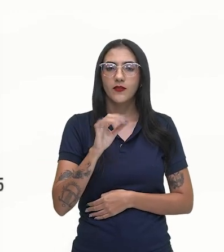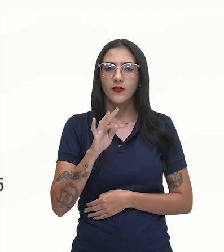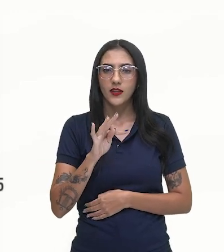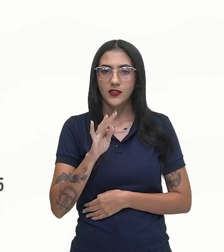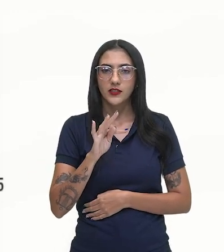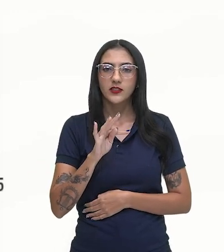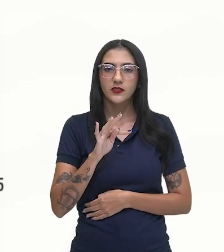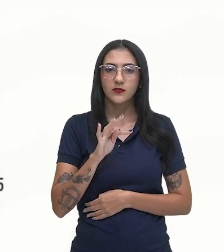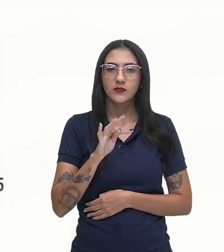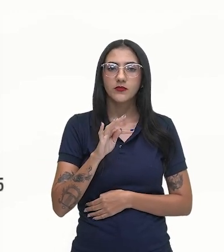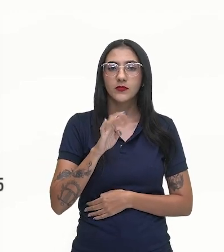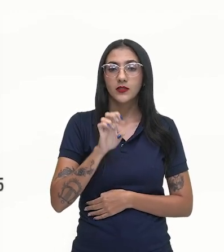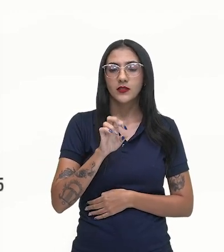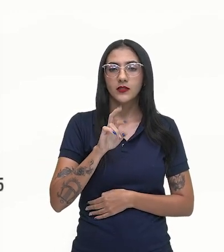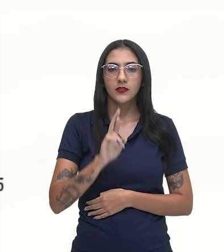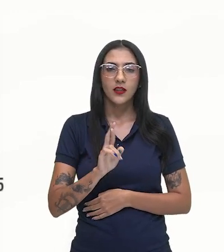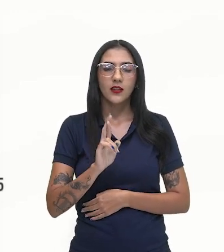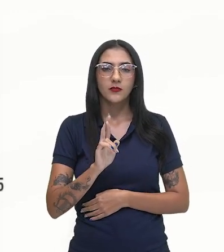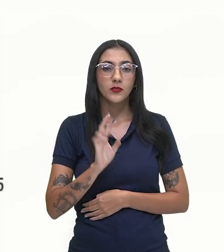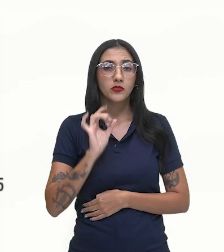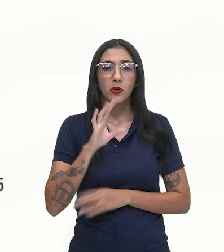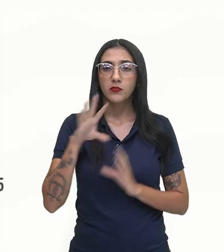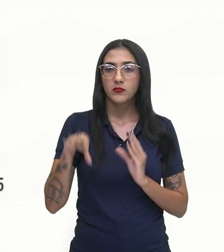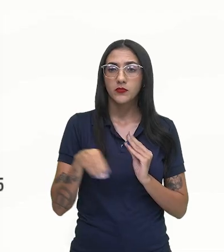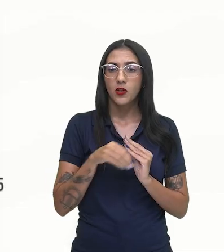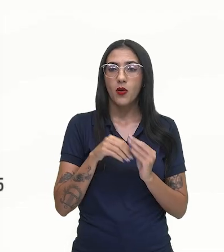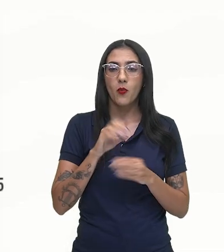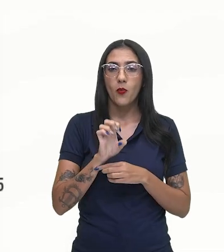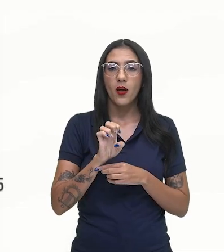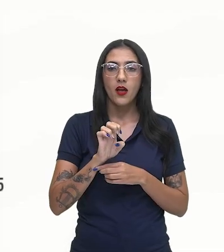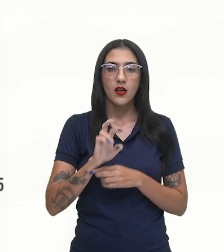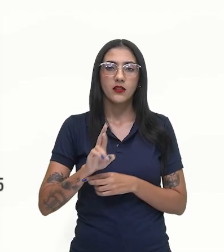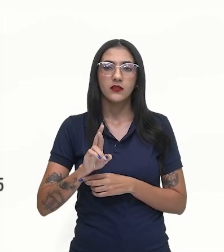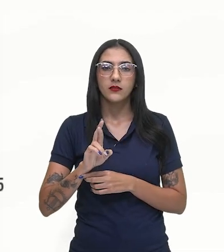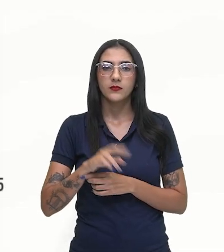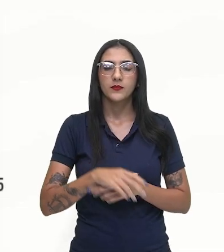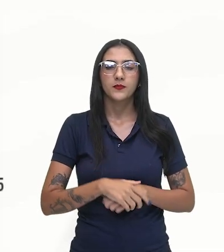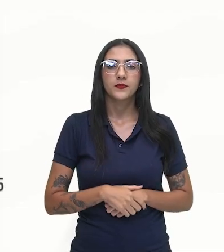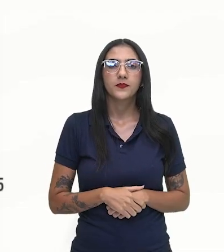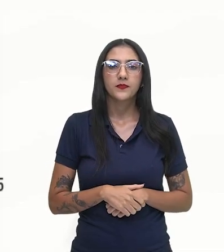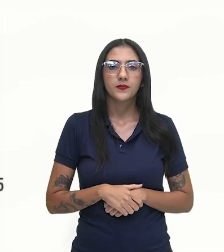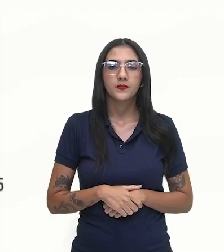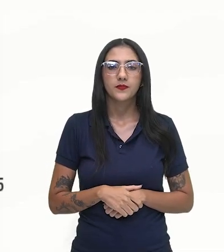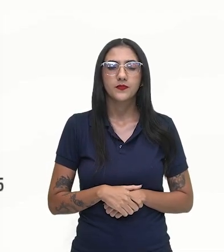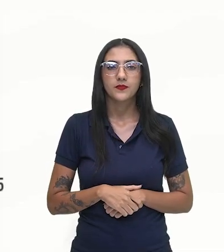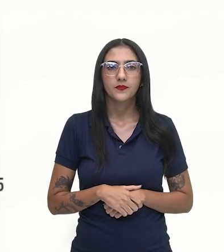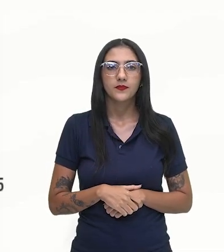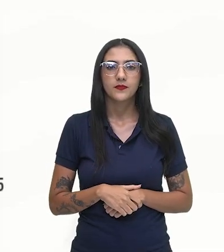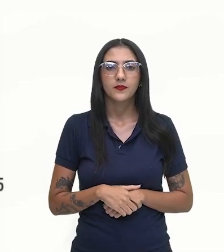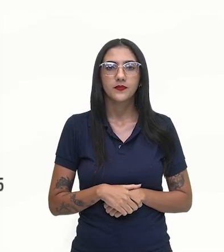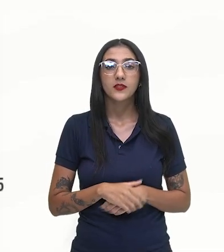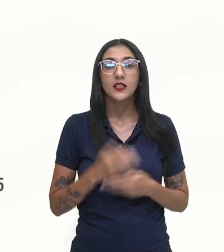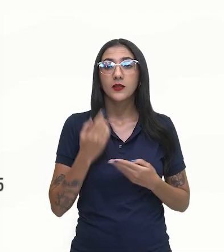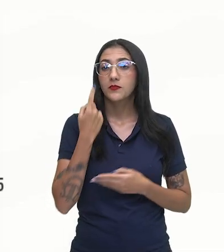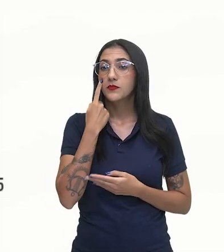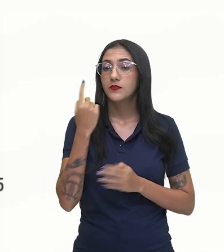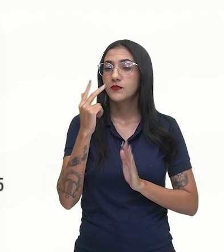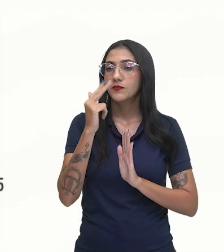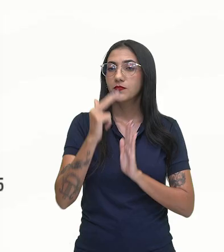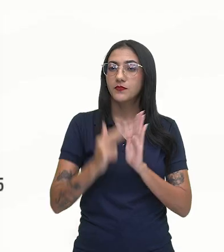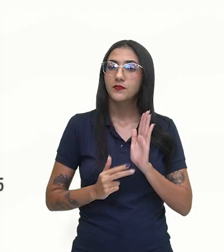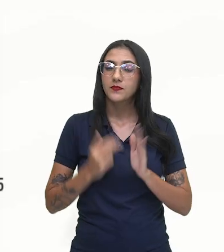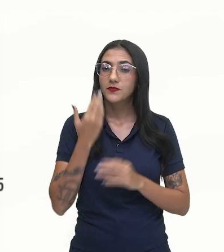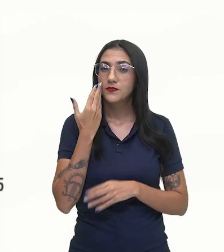um adjetivo comum, né? Apenas acrescentar o ER no final. E aí, ela fica assim, ó.